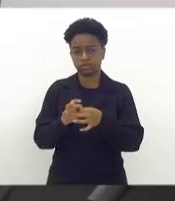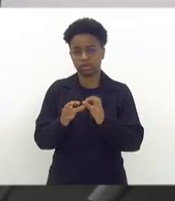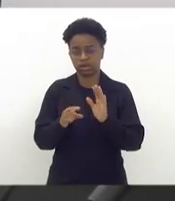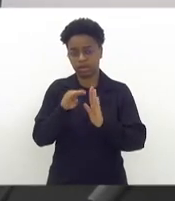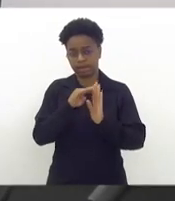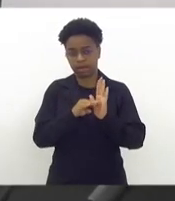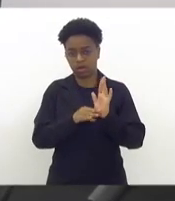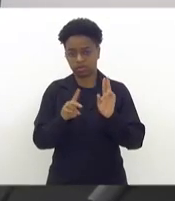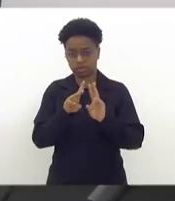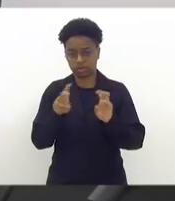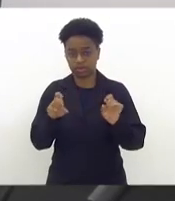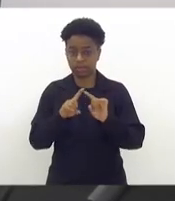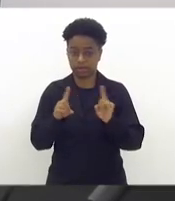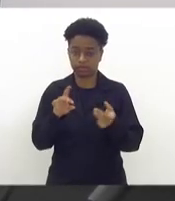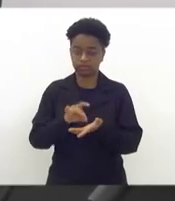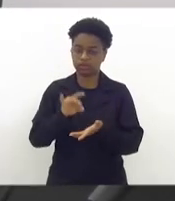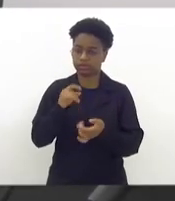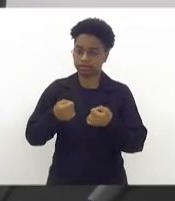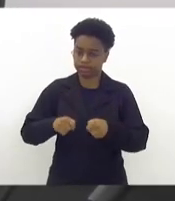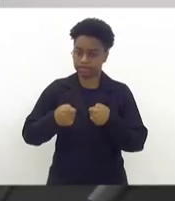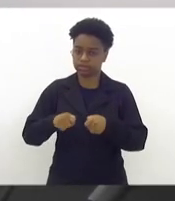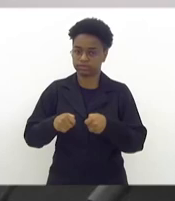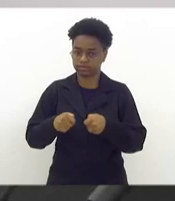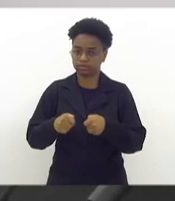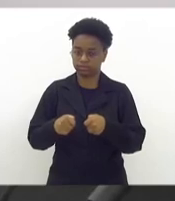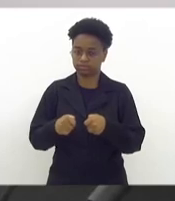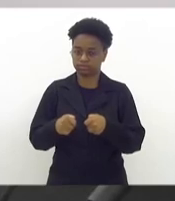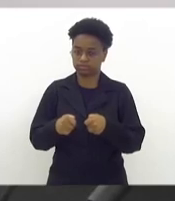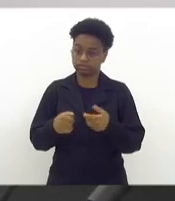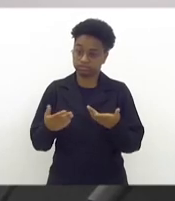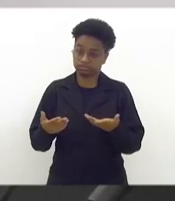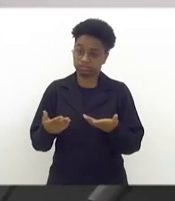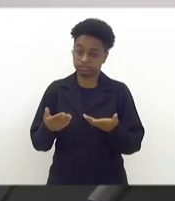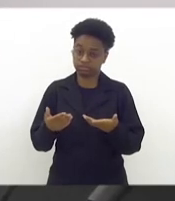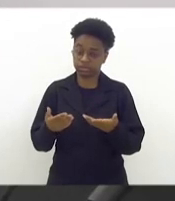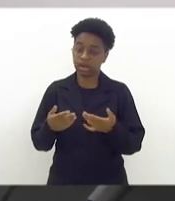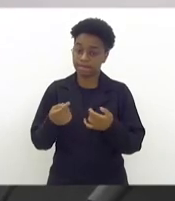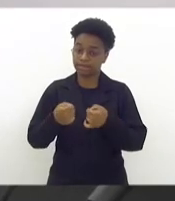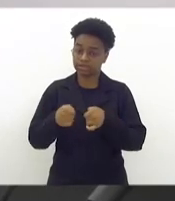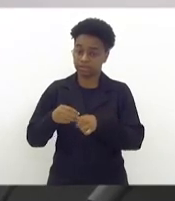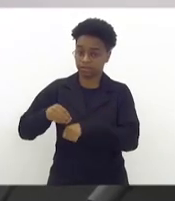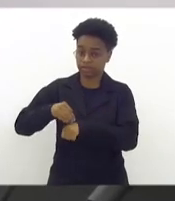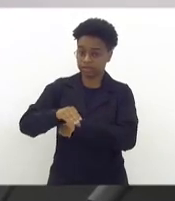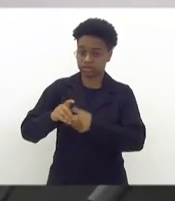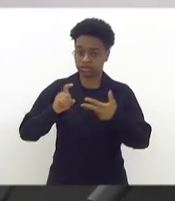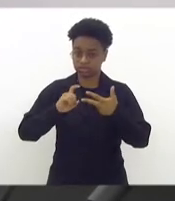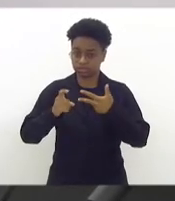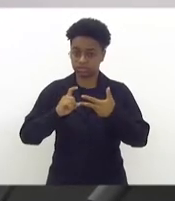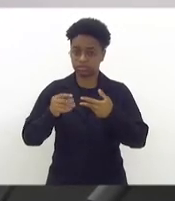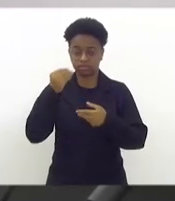Mas há, de fato, a necessidade, mais uma vez dizendo, salvo melhor juízo, de uma lei, de uma mensagem do Poder Executivo para